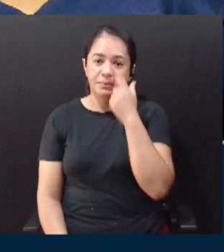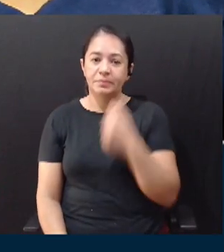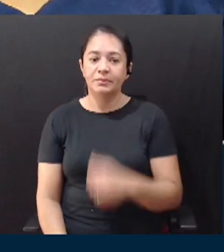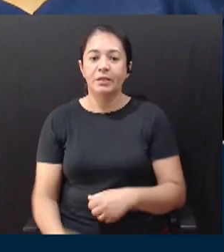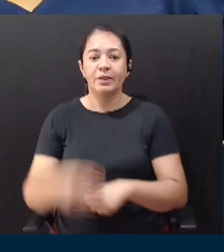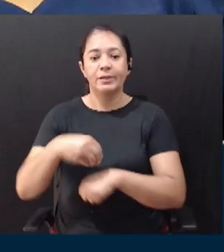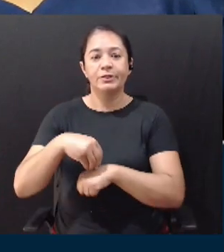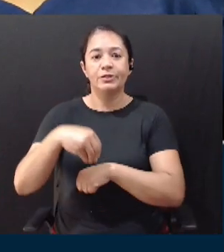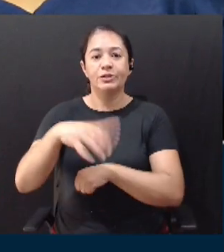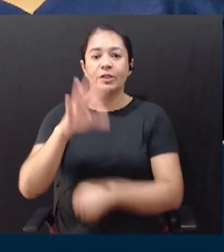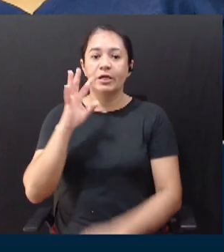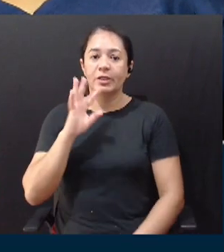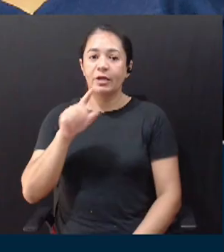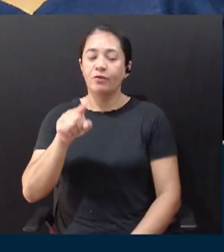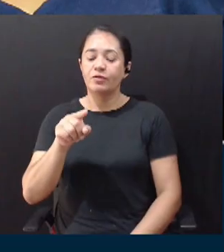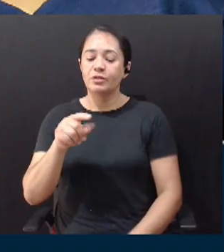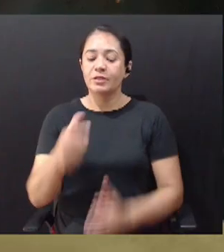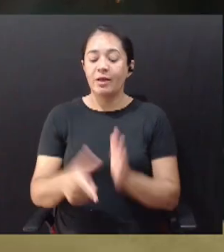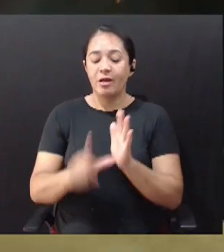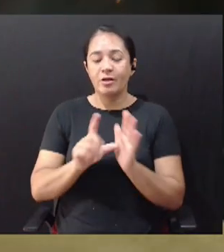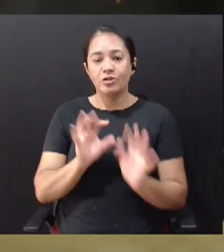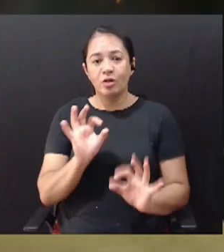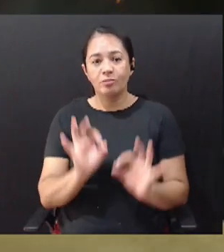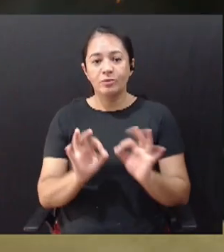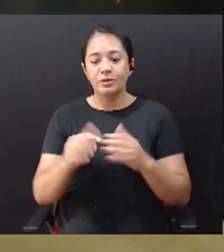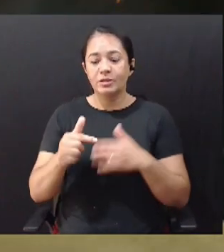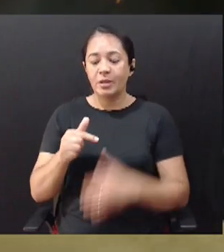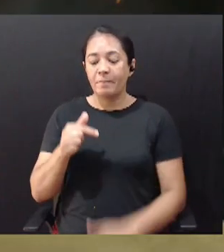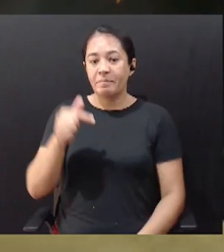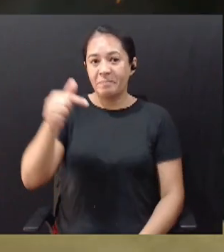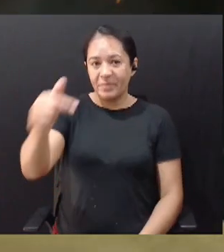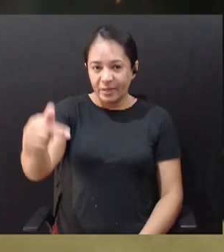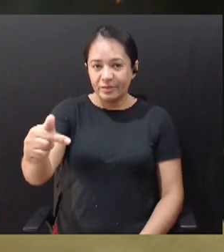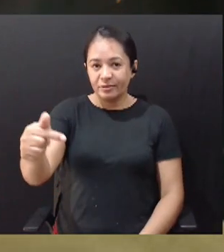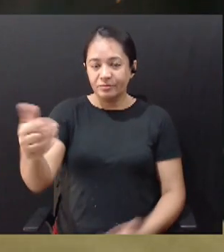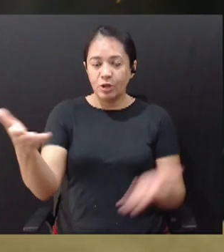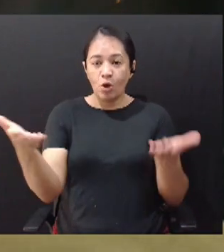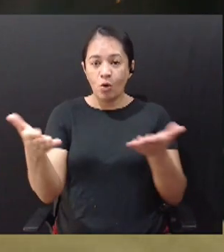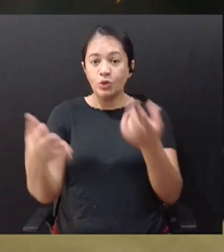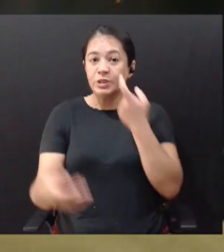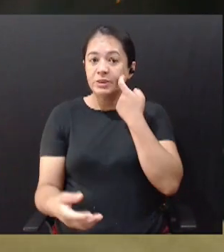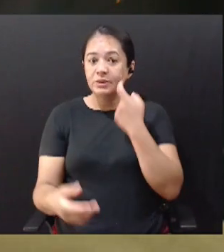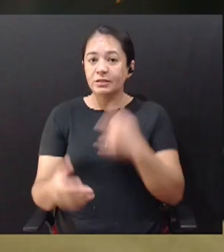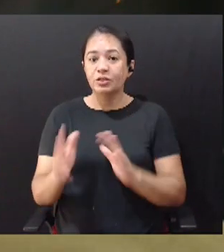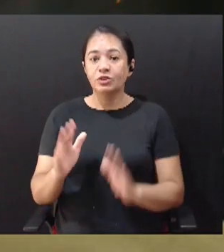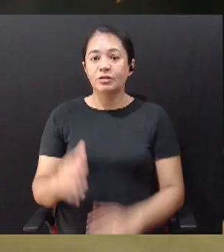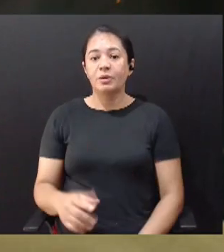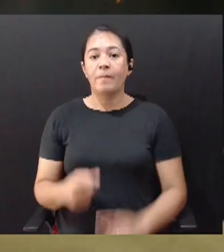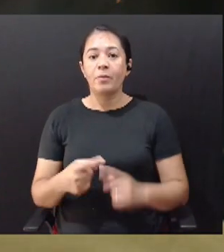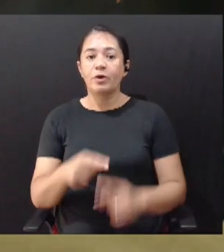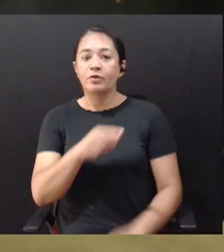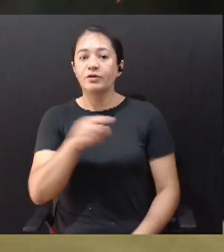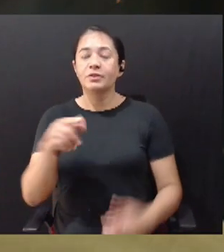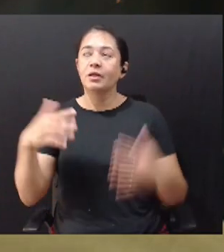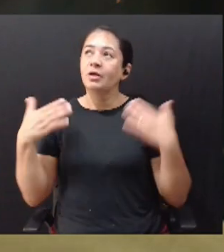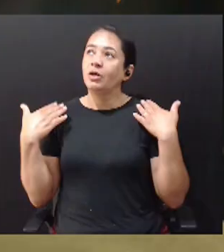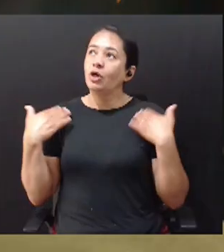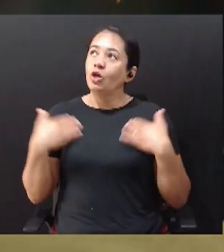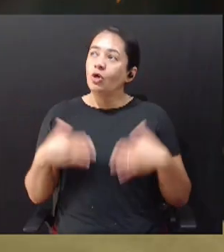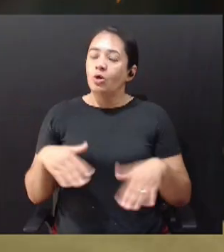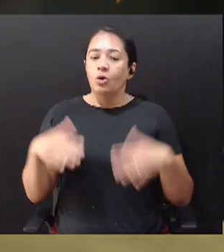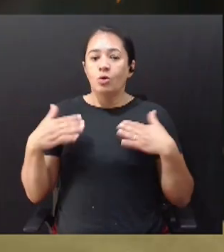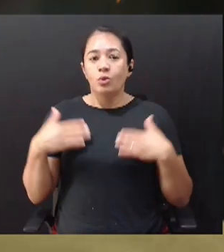se planejar já para a semana que vem, né, na hoje, sexta-feira, porque aí você fica tranquilo para curtir o